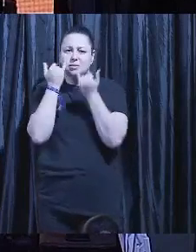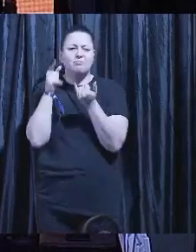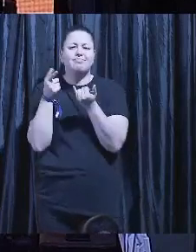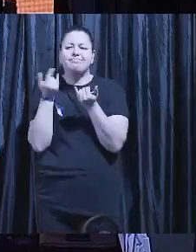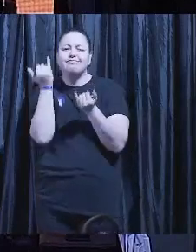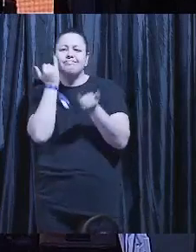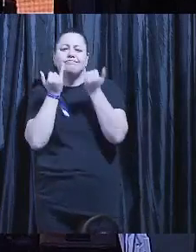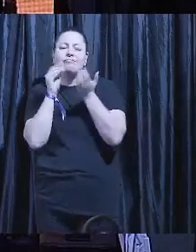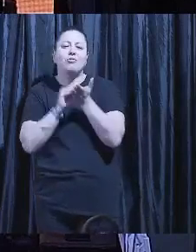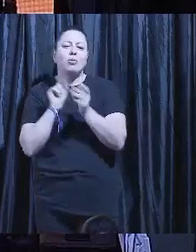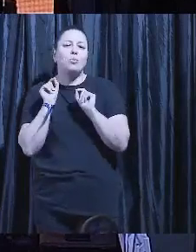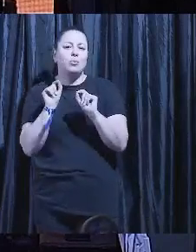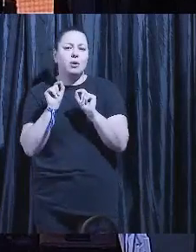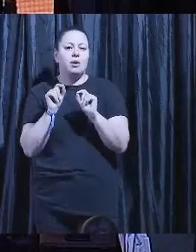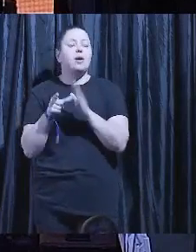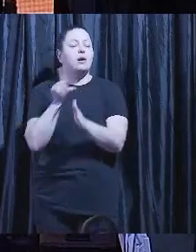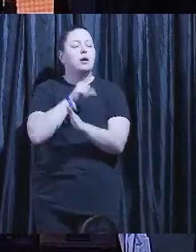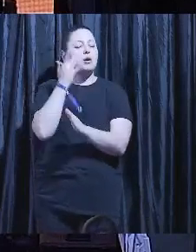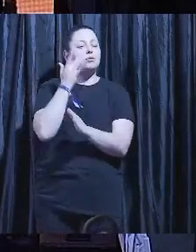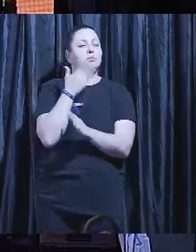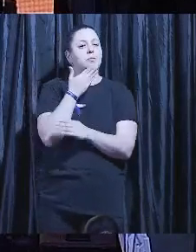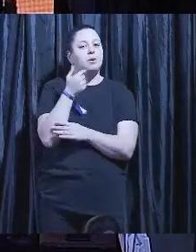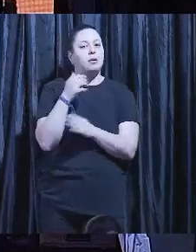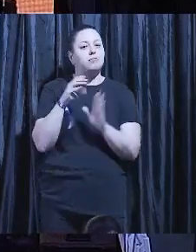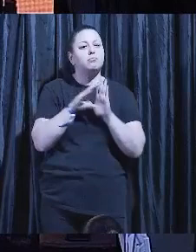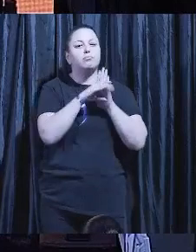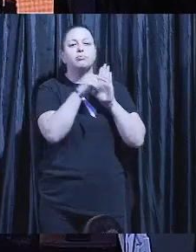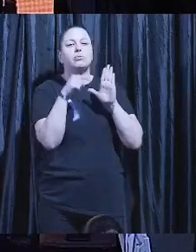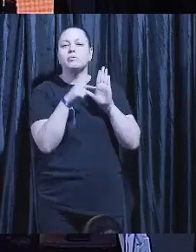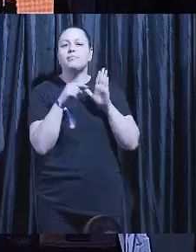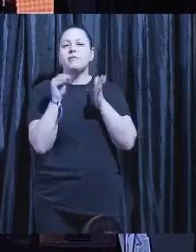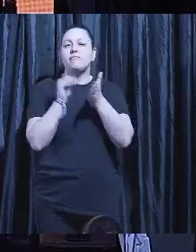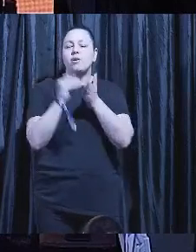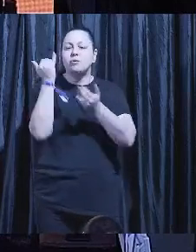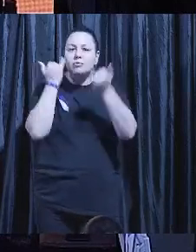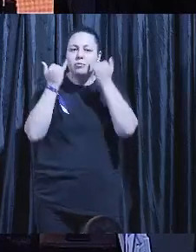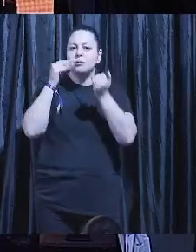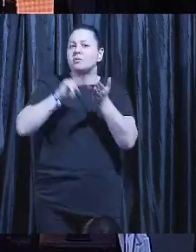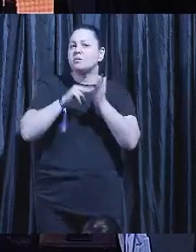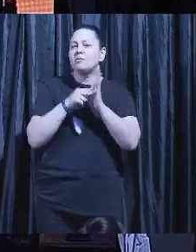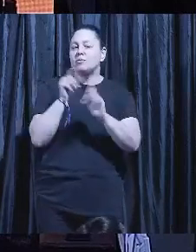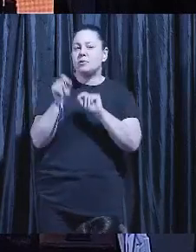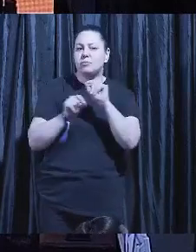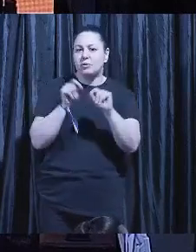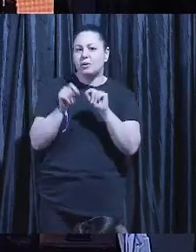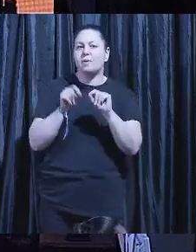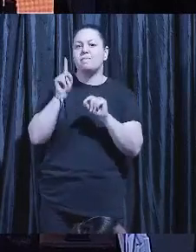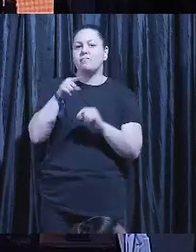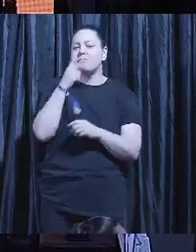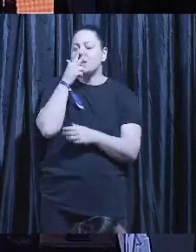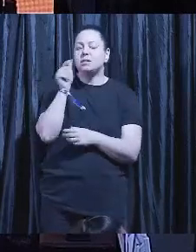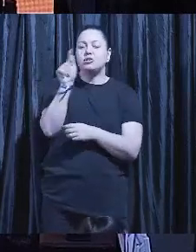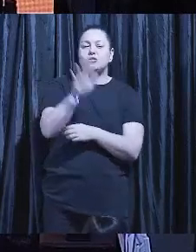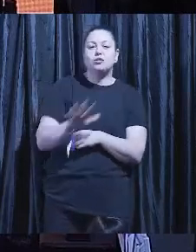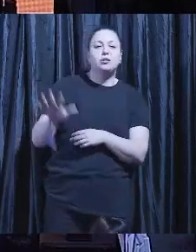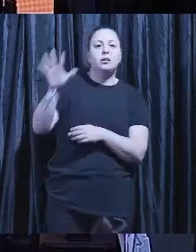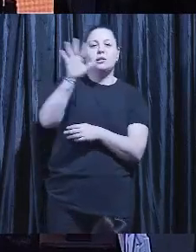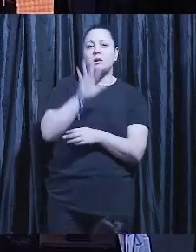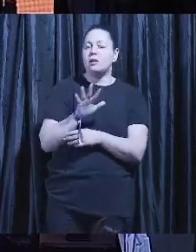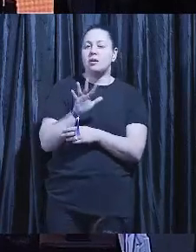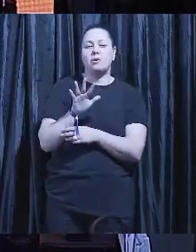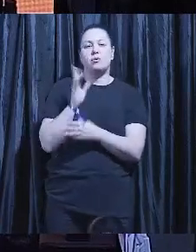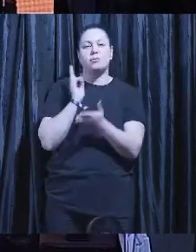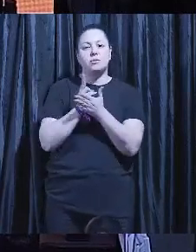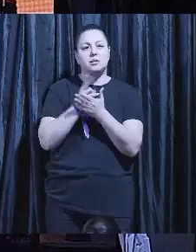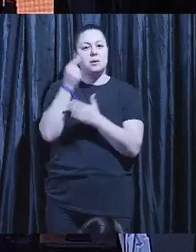acho que é importante a gente conceituar isso aqui um pouquinho, né? O que é a desinformação? É um efeito geral, né? Porque a gente sempre